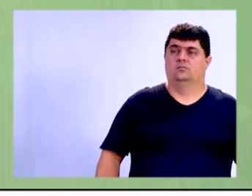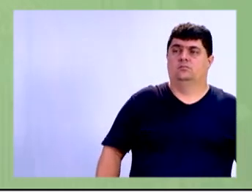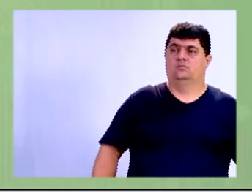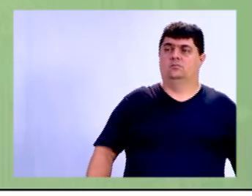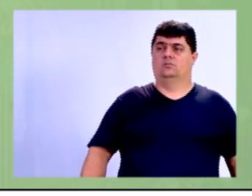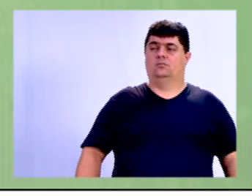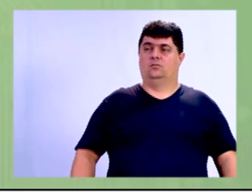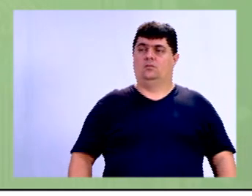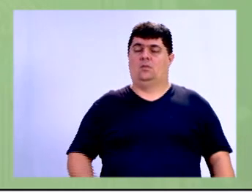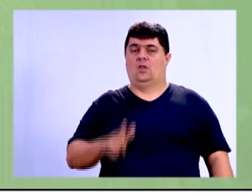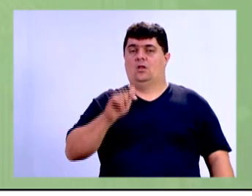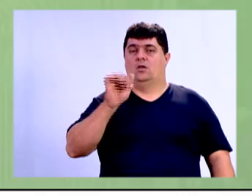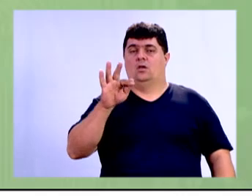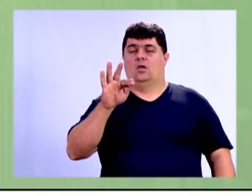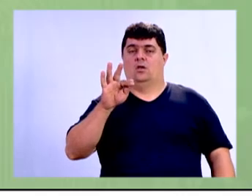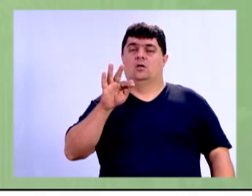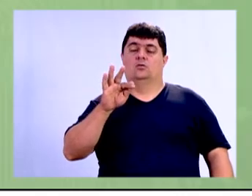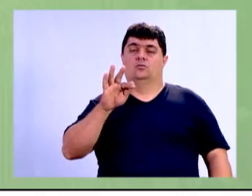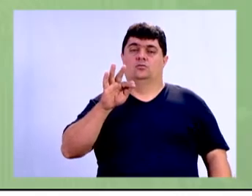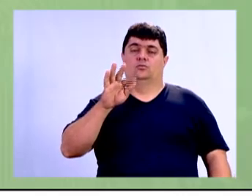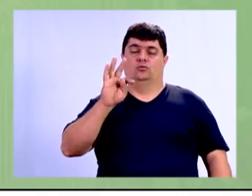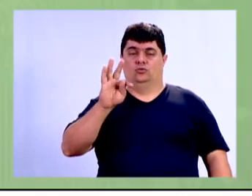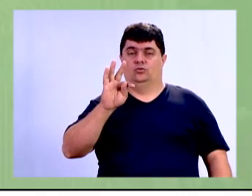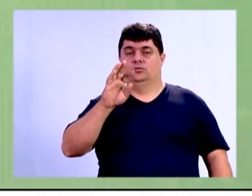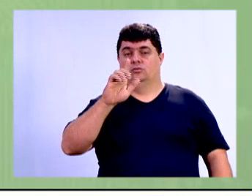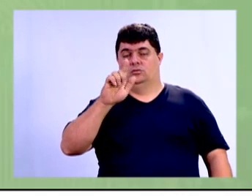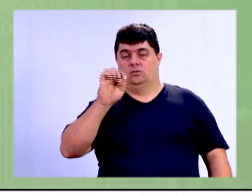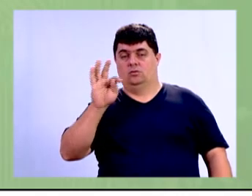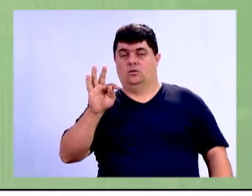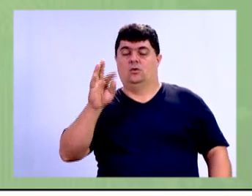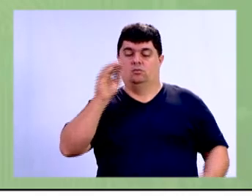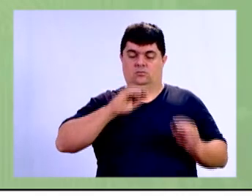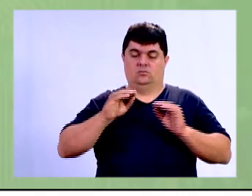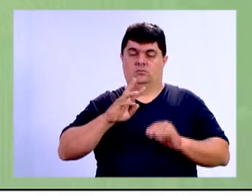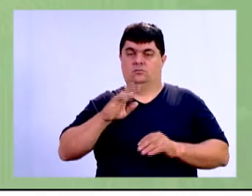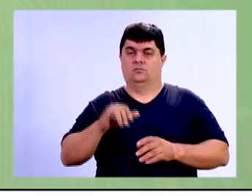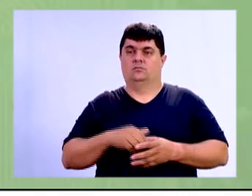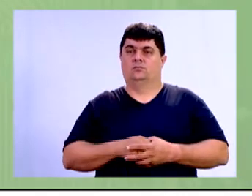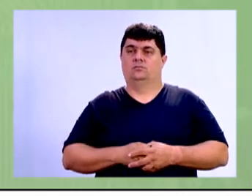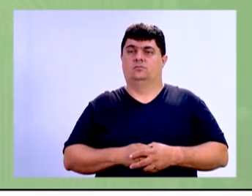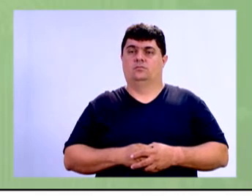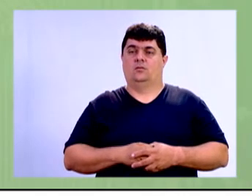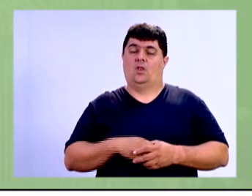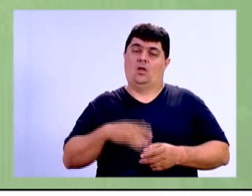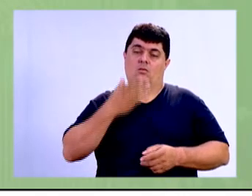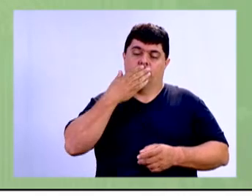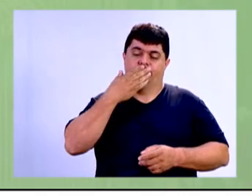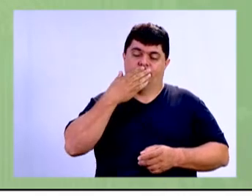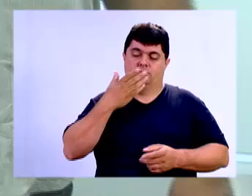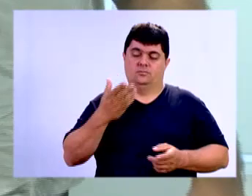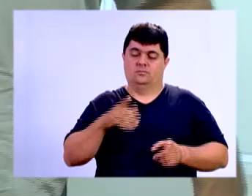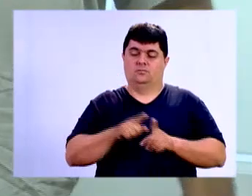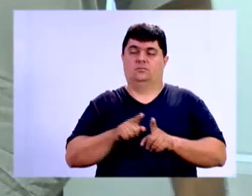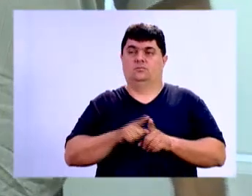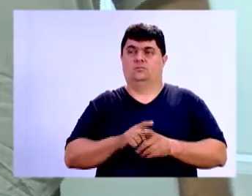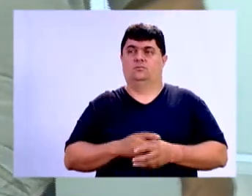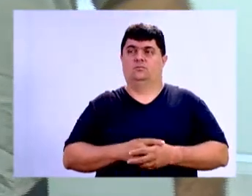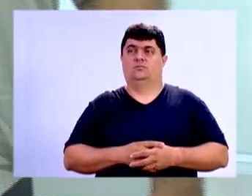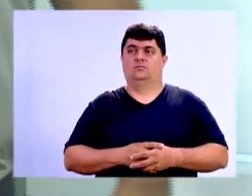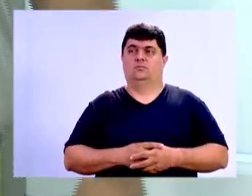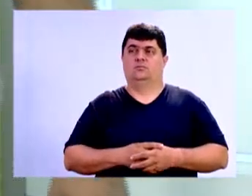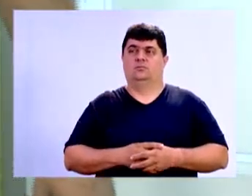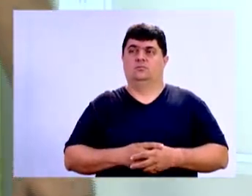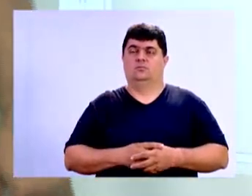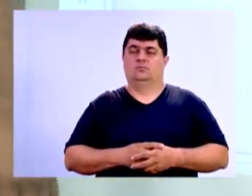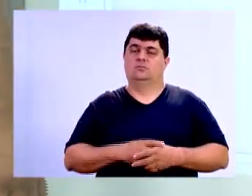Cliente.getCPF e cliente.getNome. Pego os getters para poder informar. Gente, isso aí é um modelo, tá?